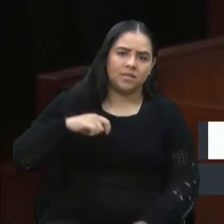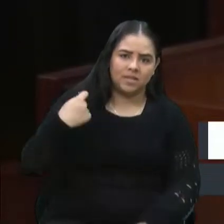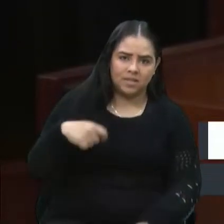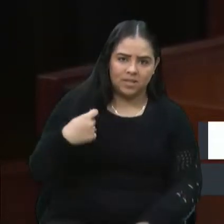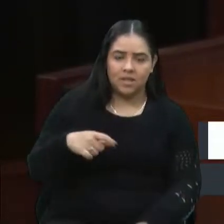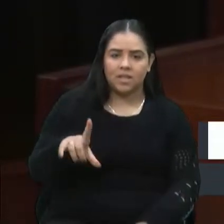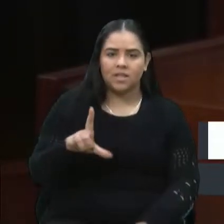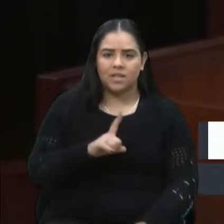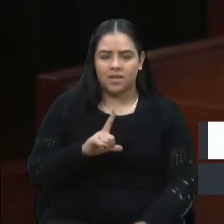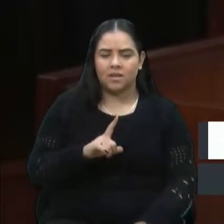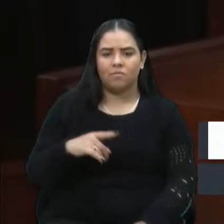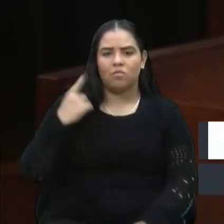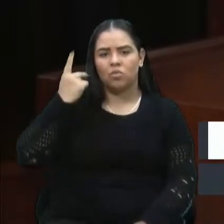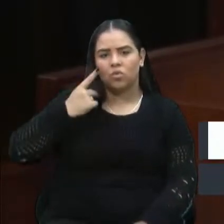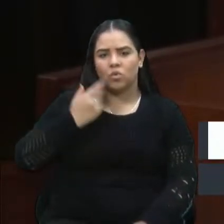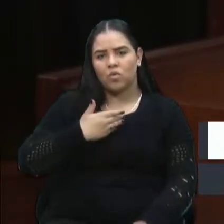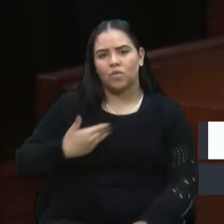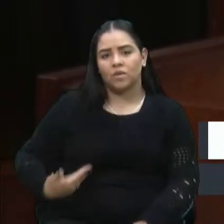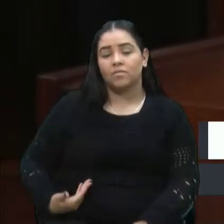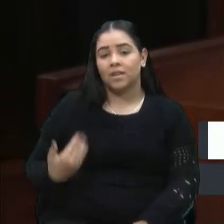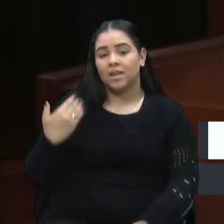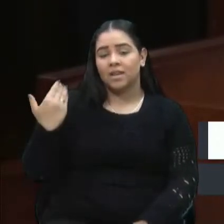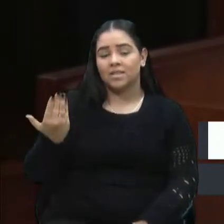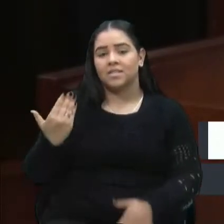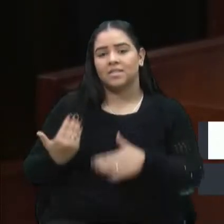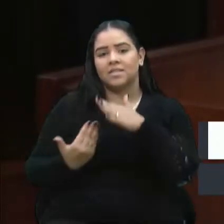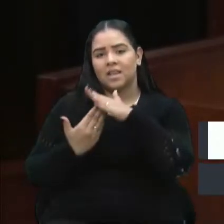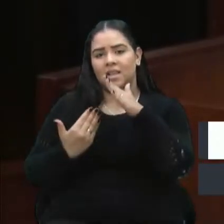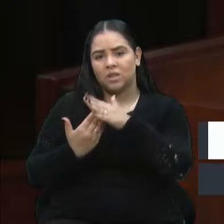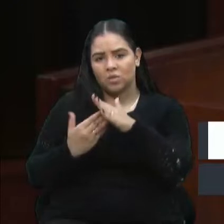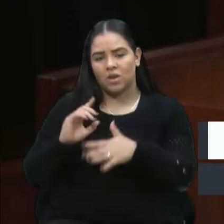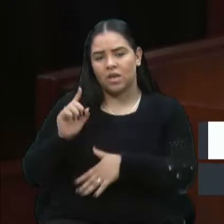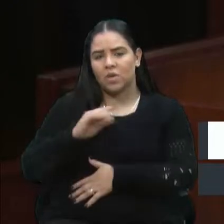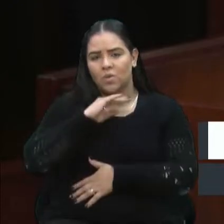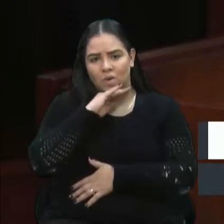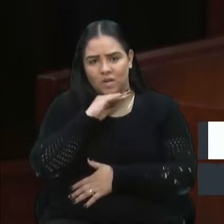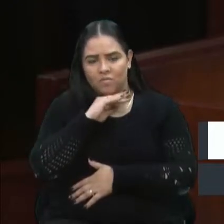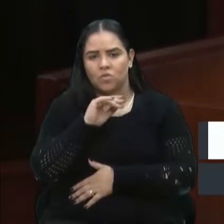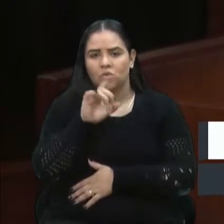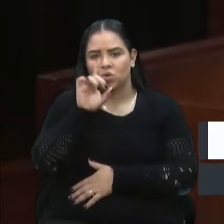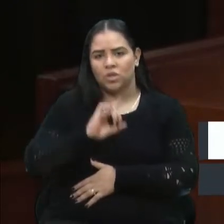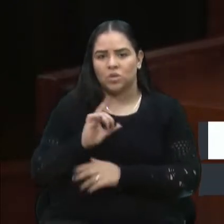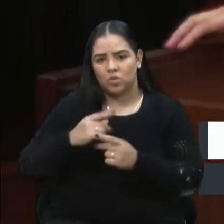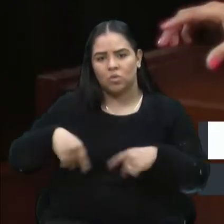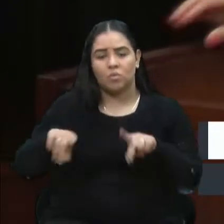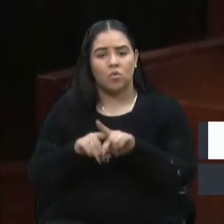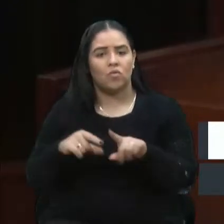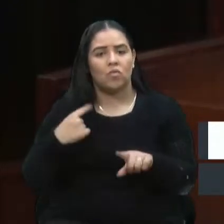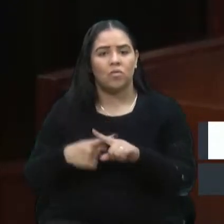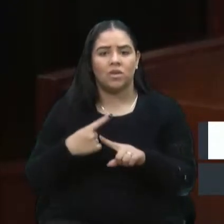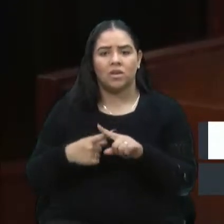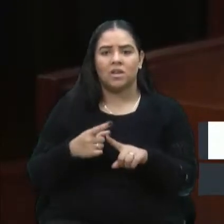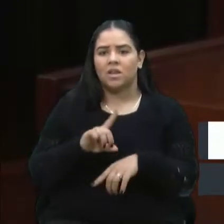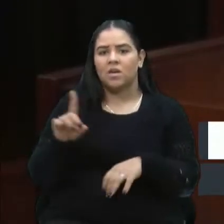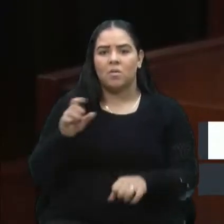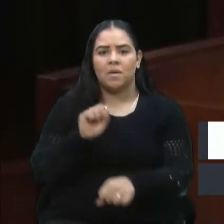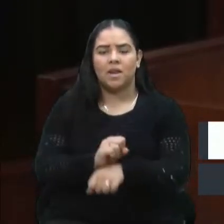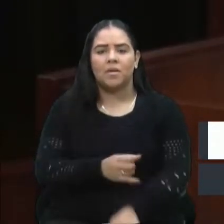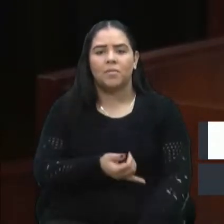política pública, esse teto ele está atacando os direitos da população. O teto de gastos ele não congela, por